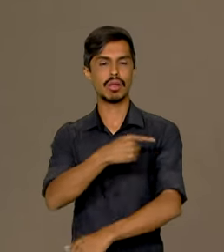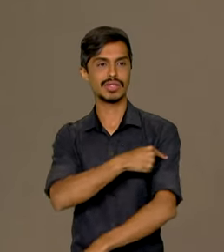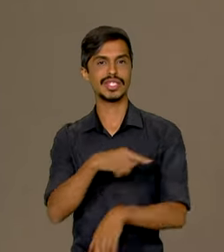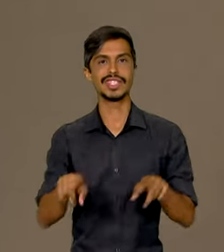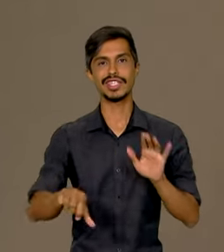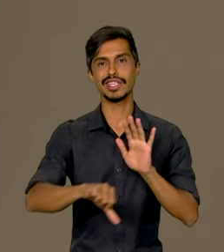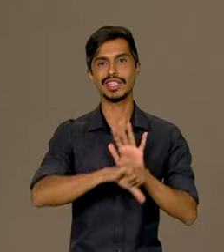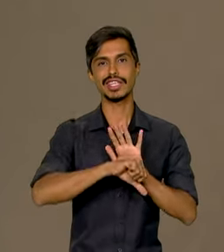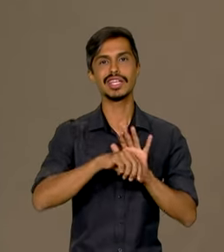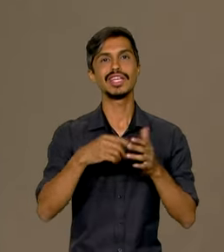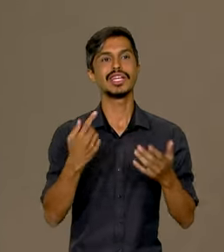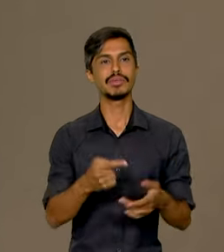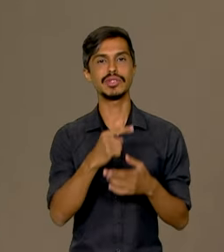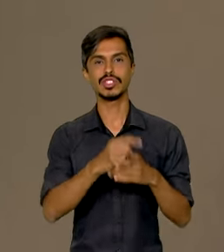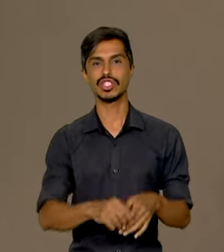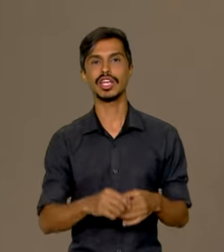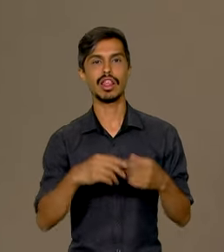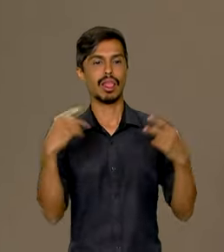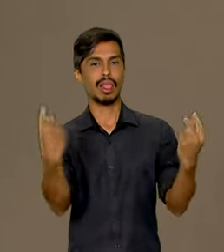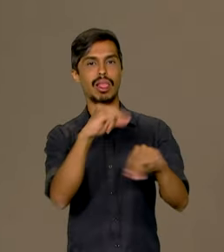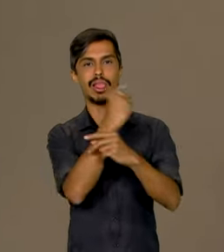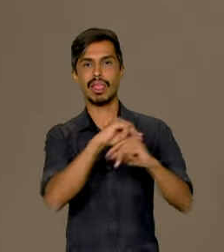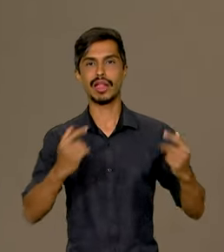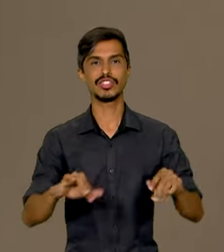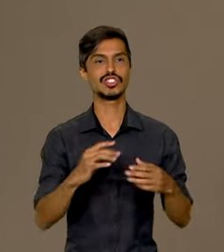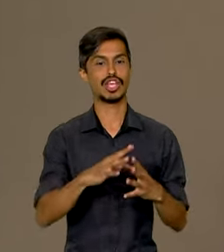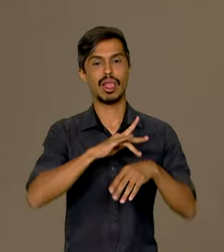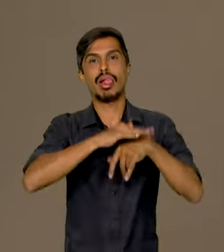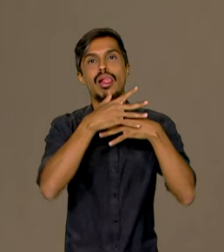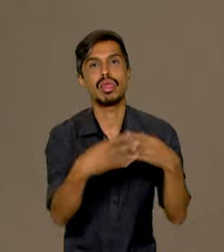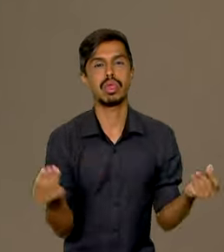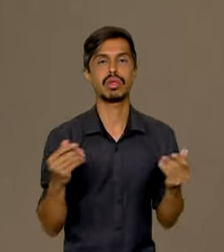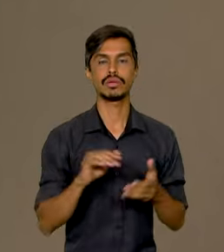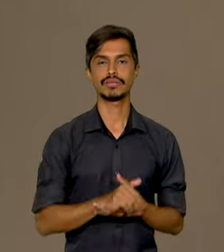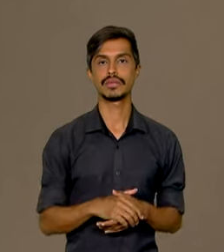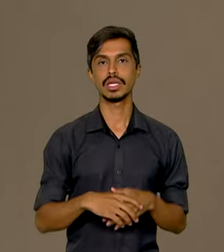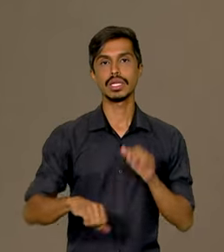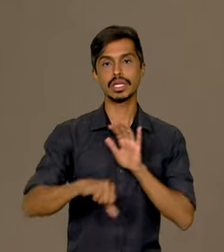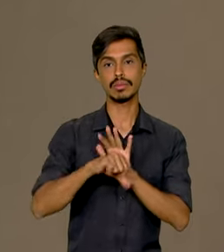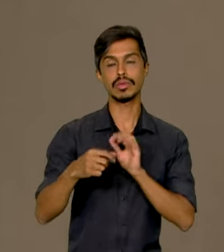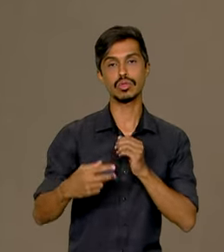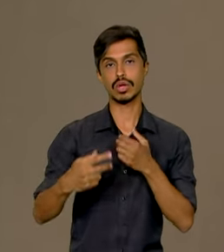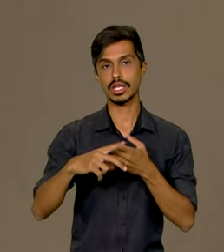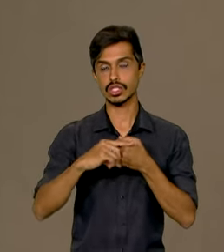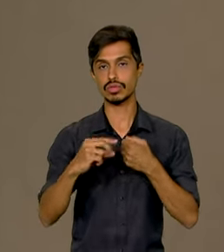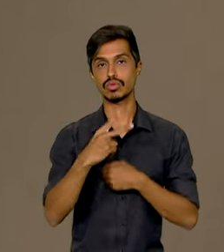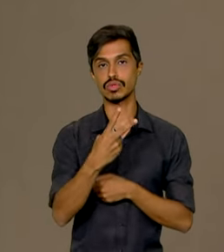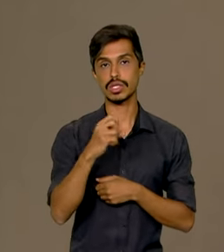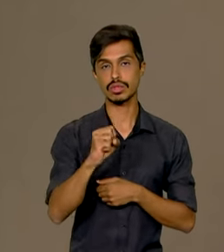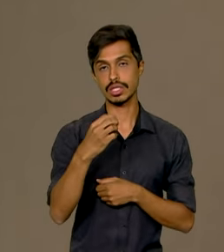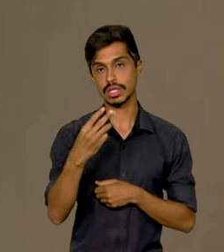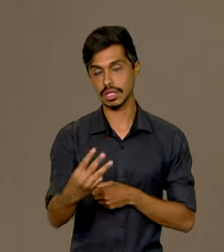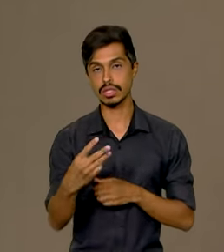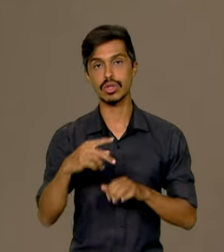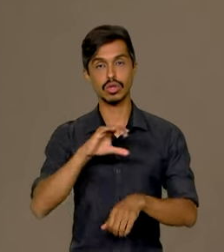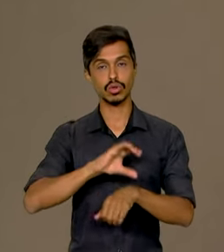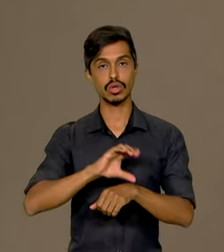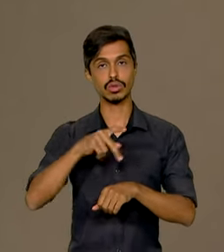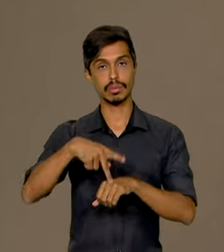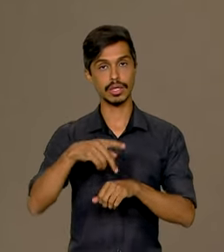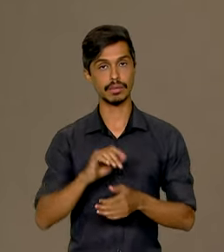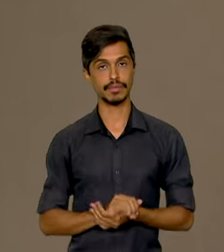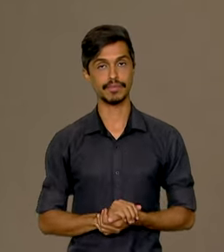de curandeirismos e charlatanismos, previstos nos artigos 283 e 284 do Código Penal